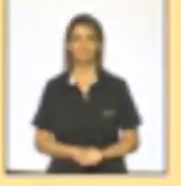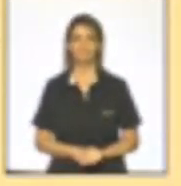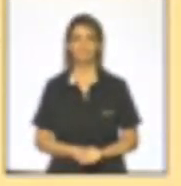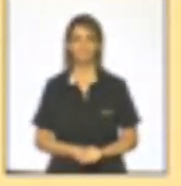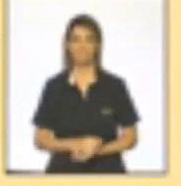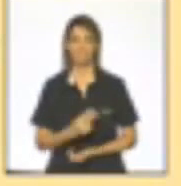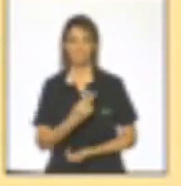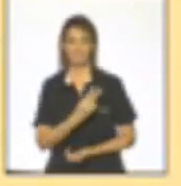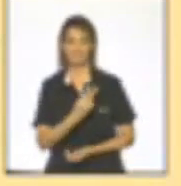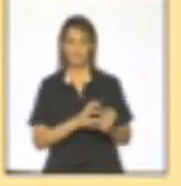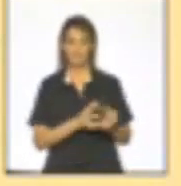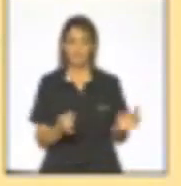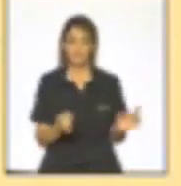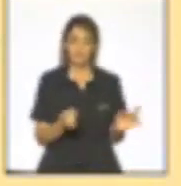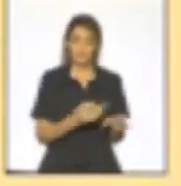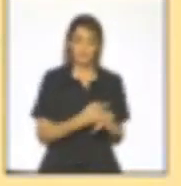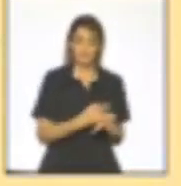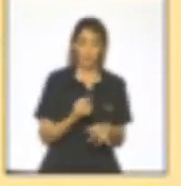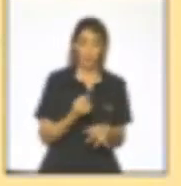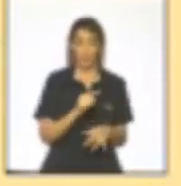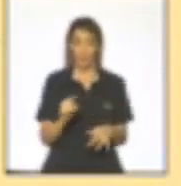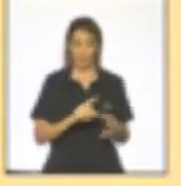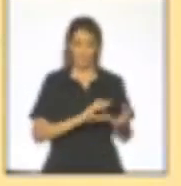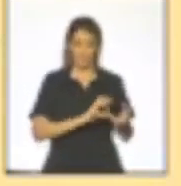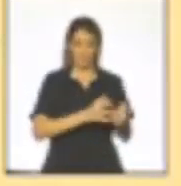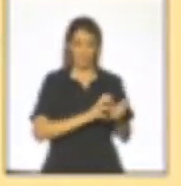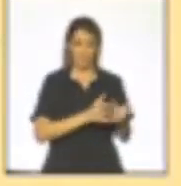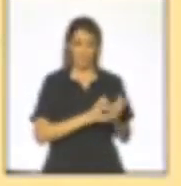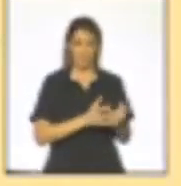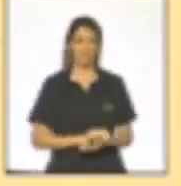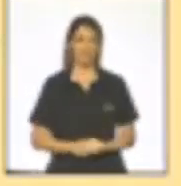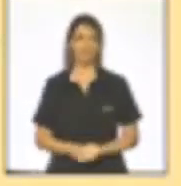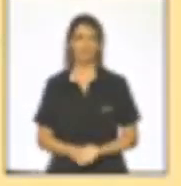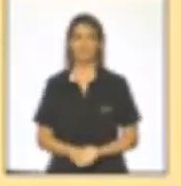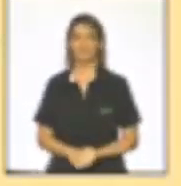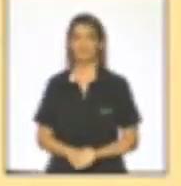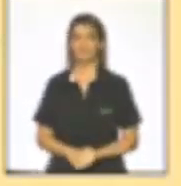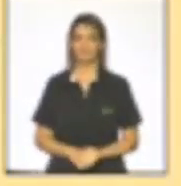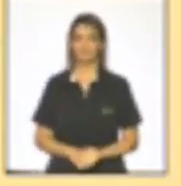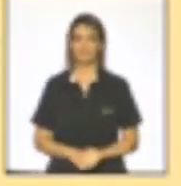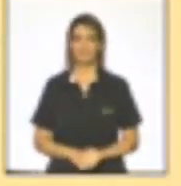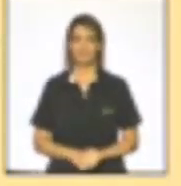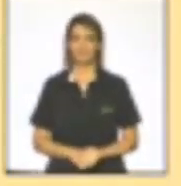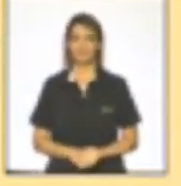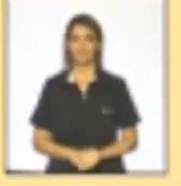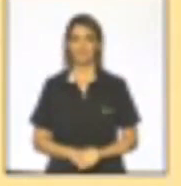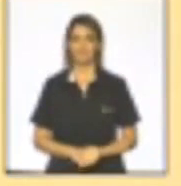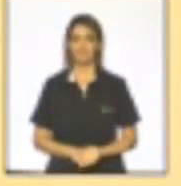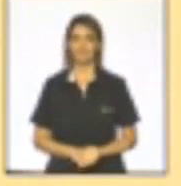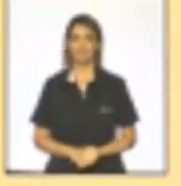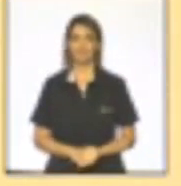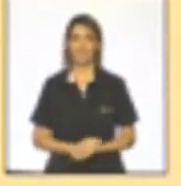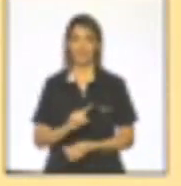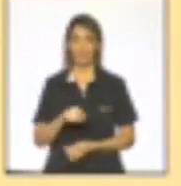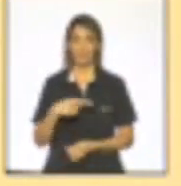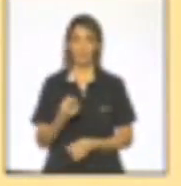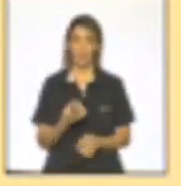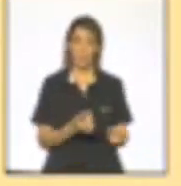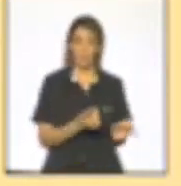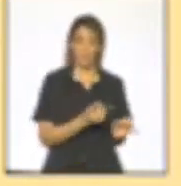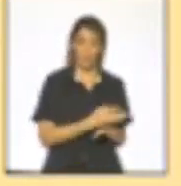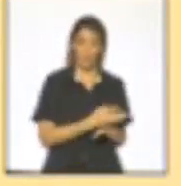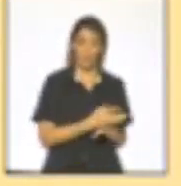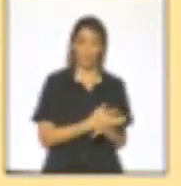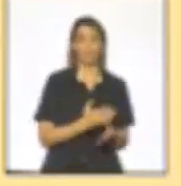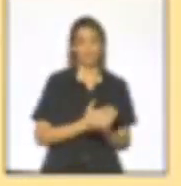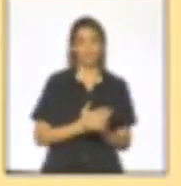Segunda camada terminei, falta só a última. Aí a gente já parte para os exercícios.